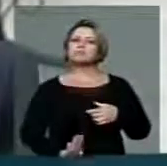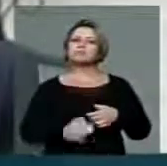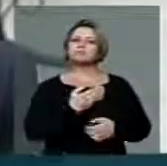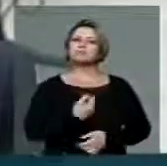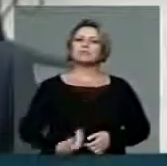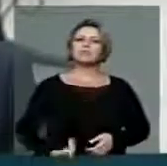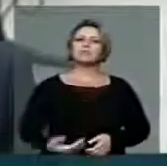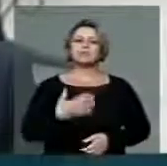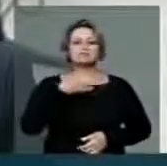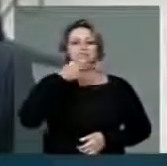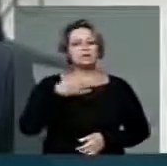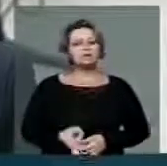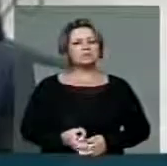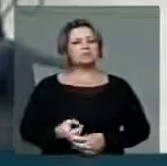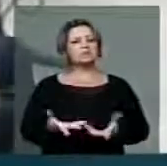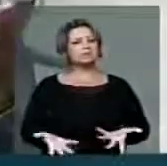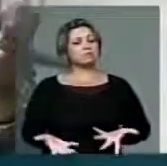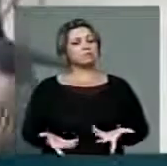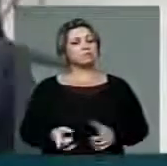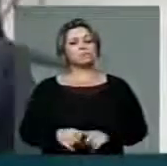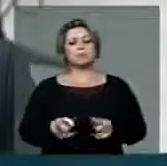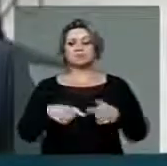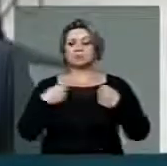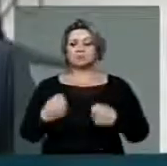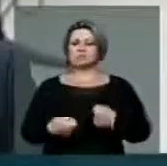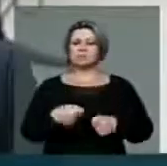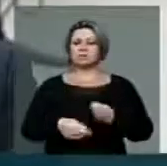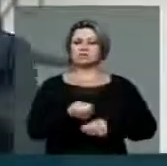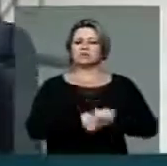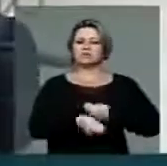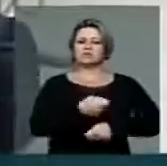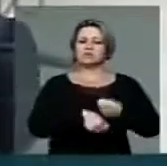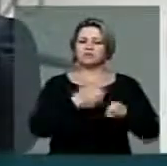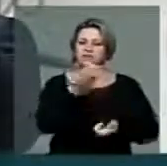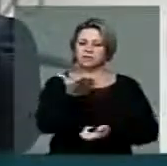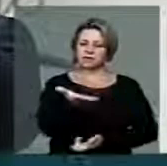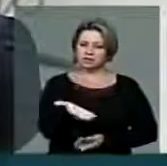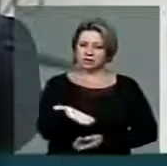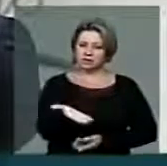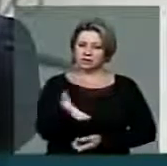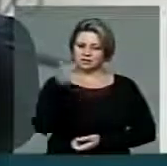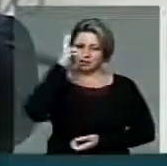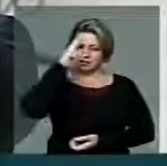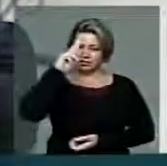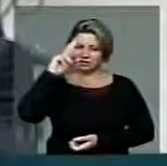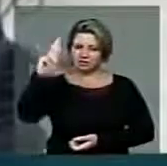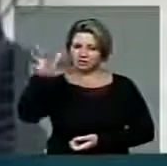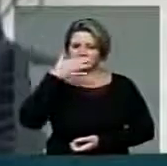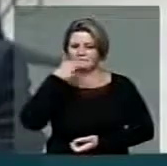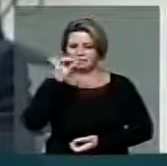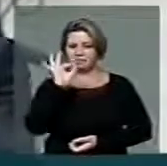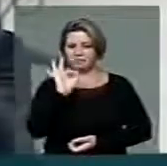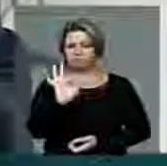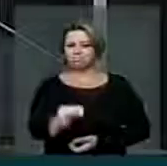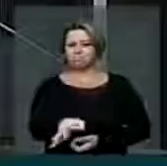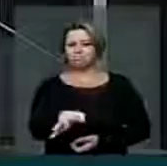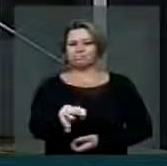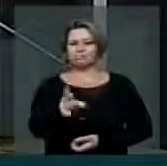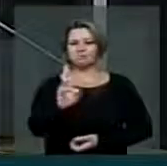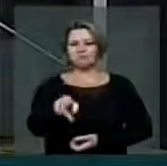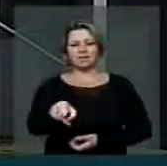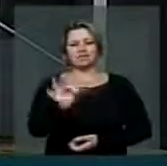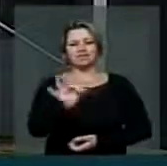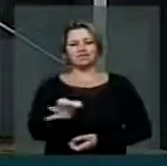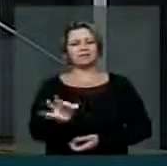buscar honestidade na gestão pública no Brasil, mas nós precisamos do financiamento. Vossa Excelência tem toda a razão em